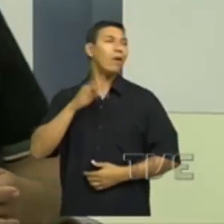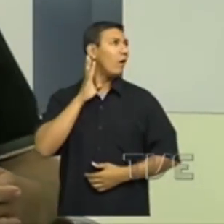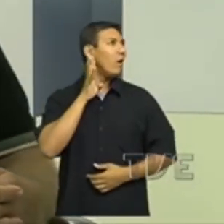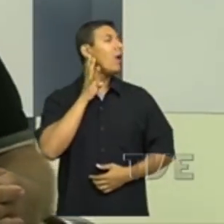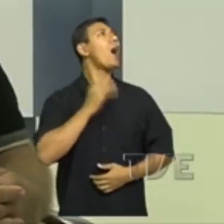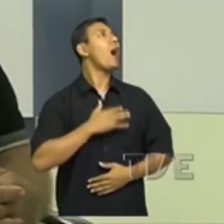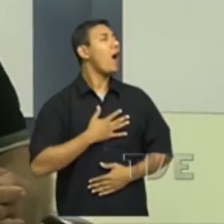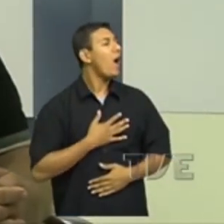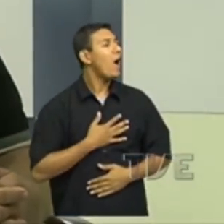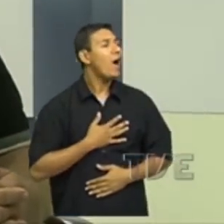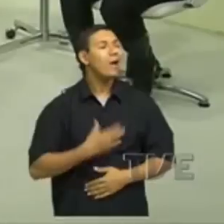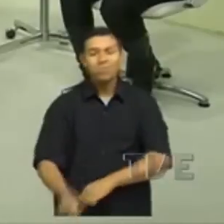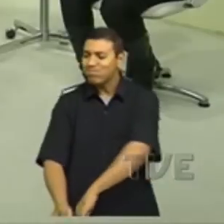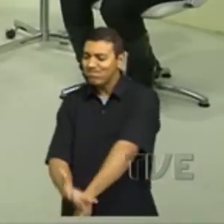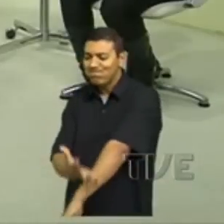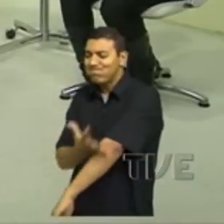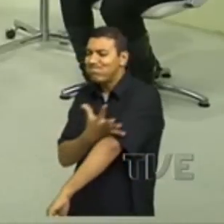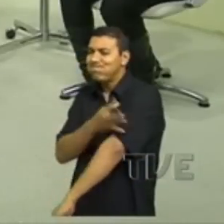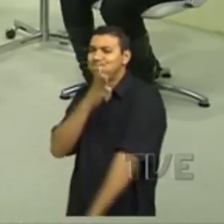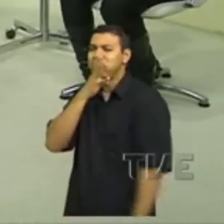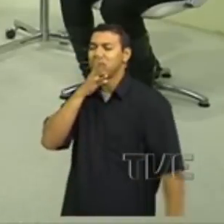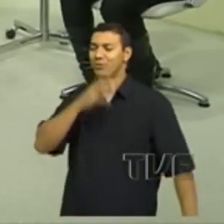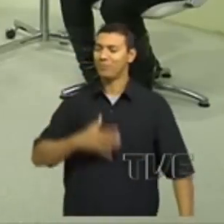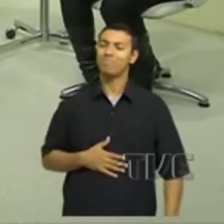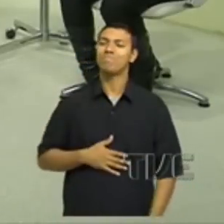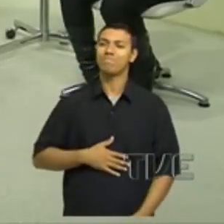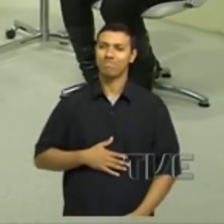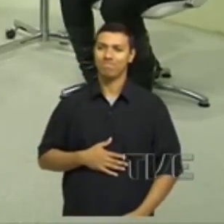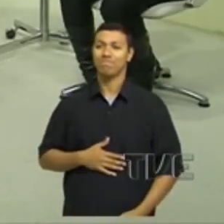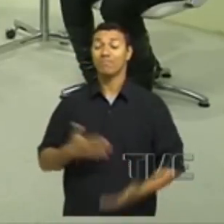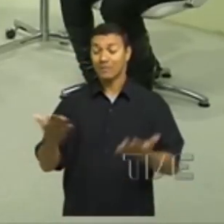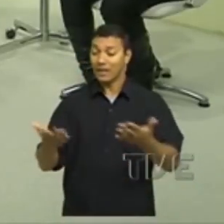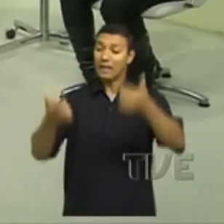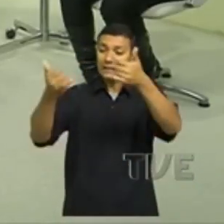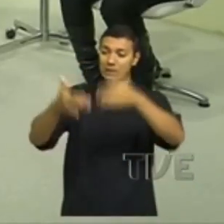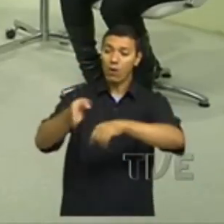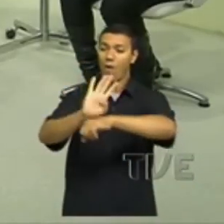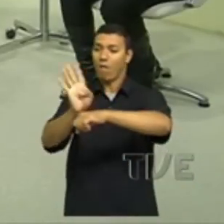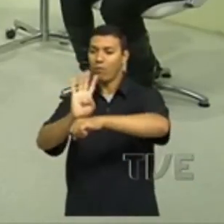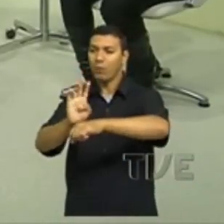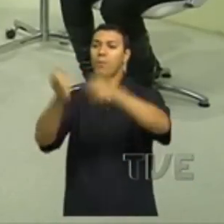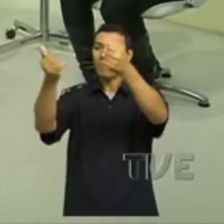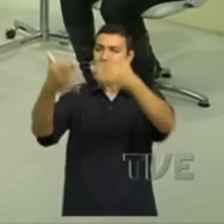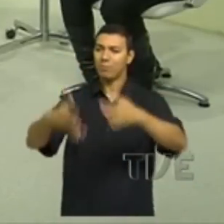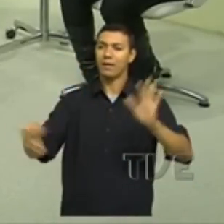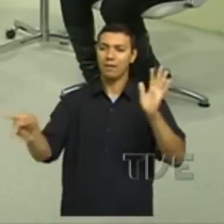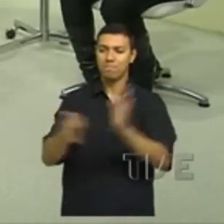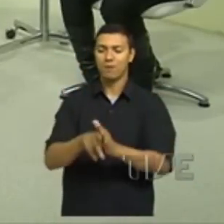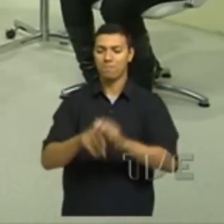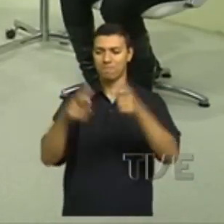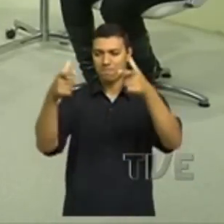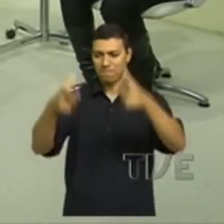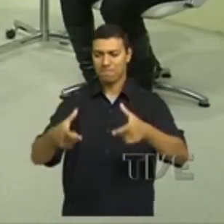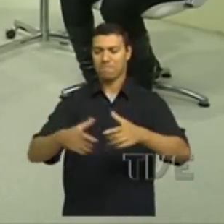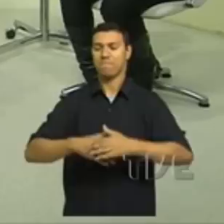isso. Exatamente o que acontece na audiodescrição dos filmes. É exatamente isso que a audiodescrição